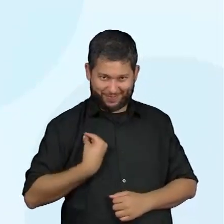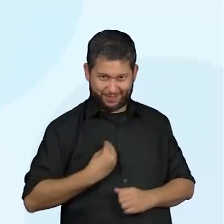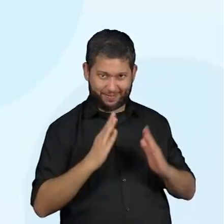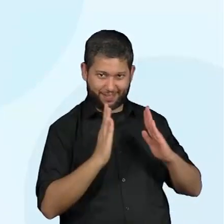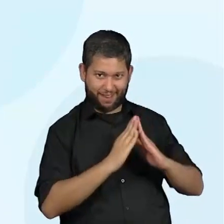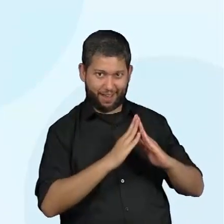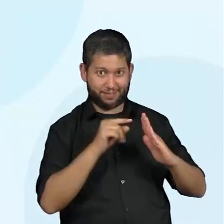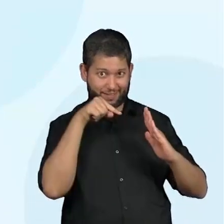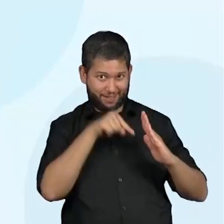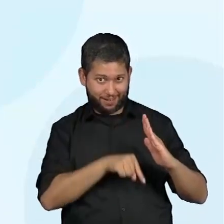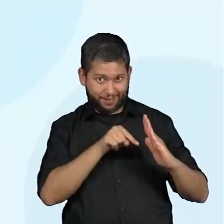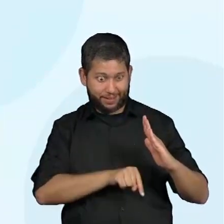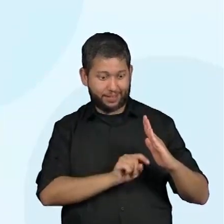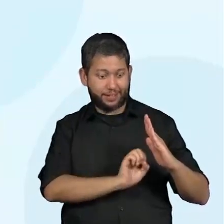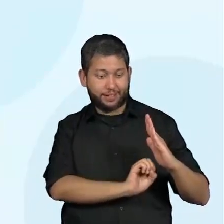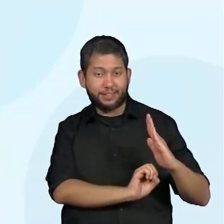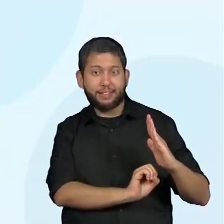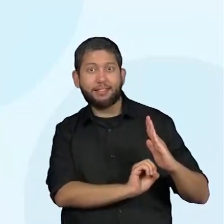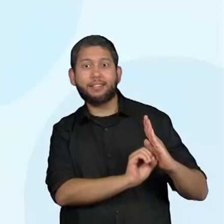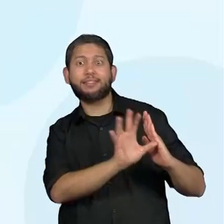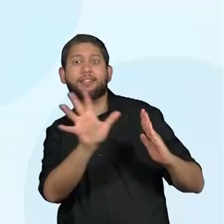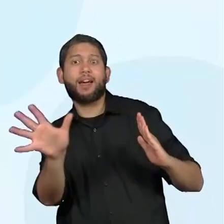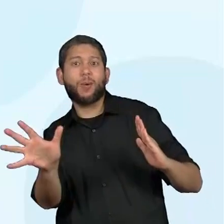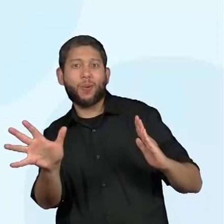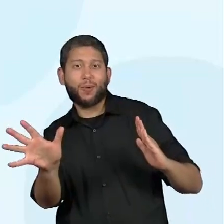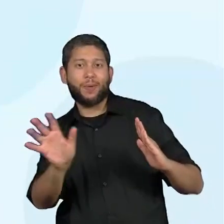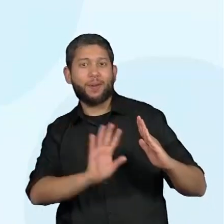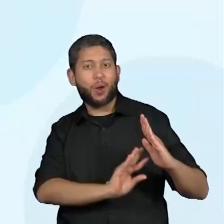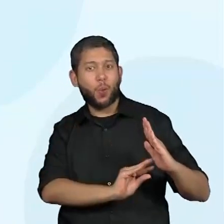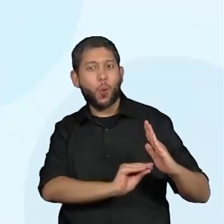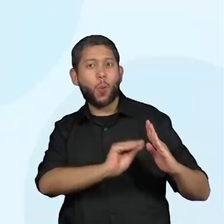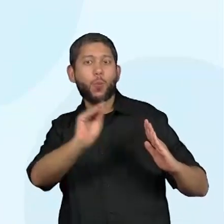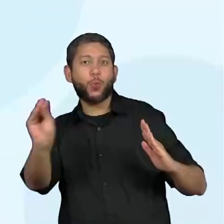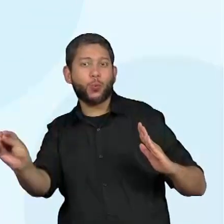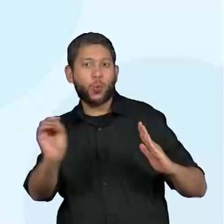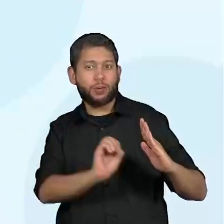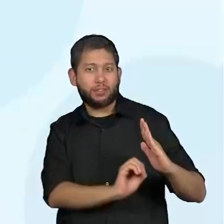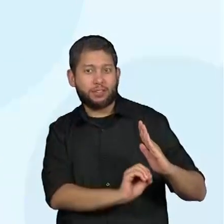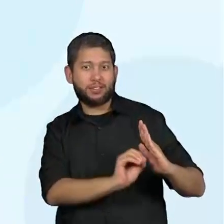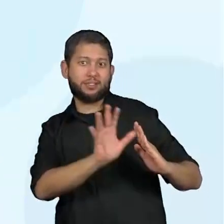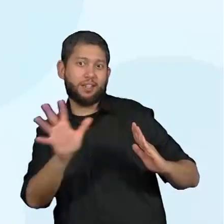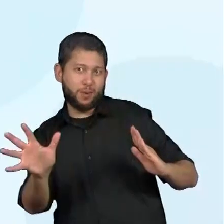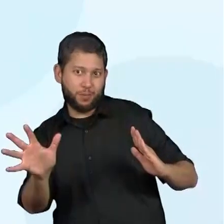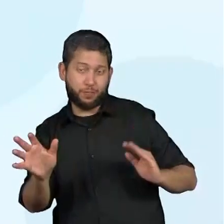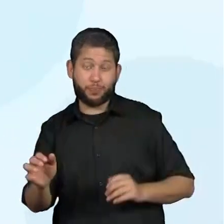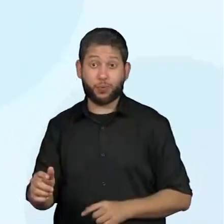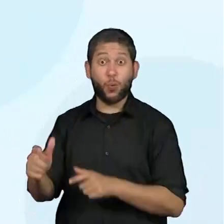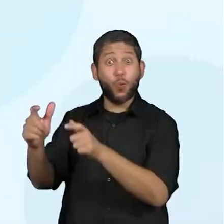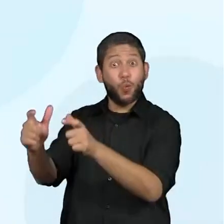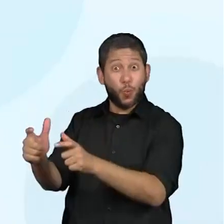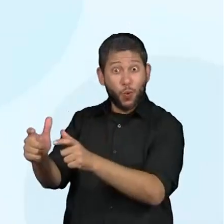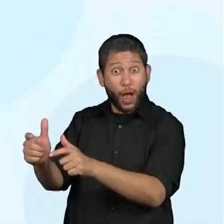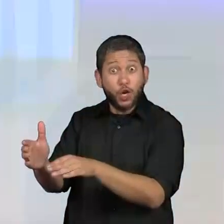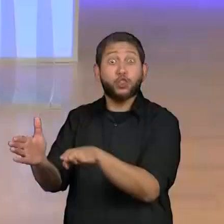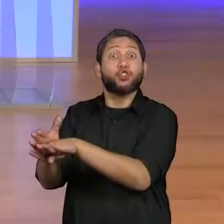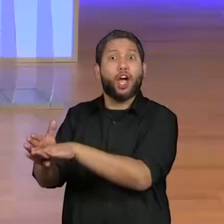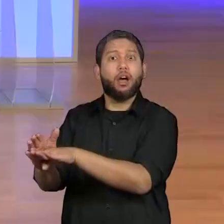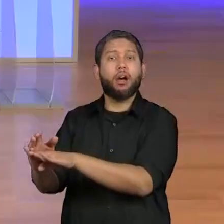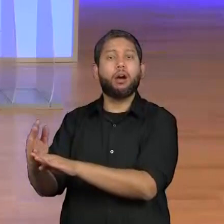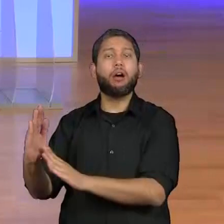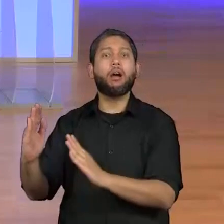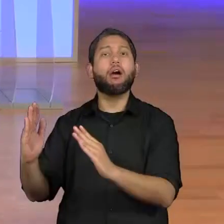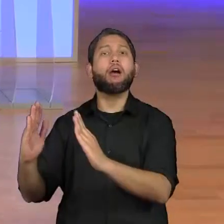diz respeito à migração. Você está migrando de um lugar para o outro. Só que aí tem também os